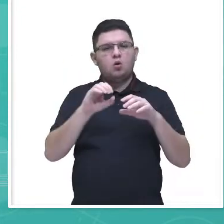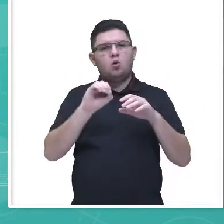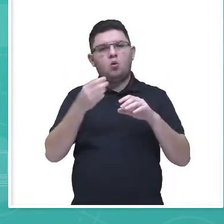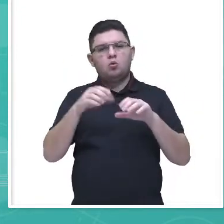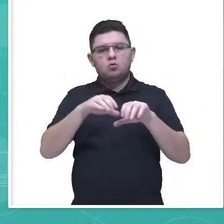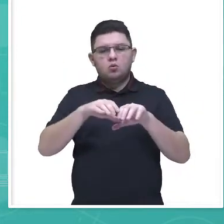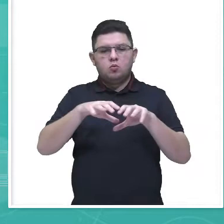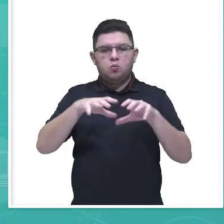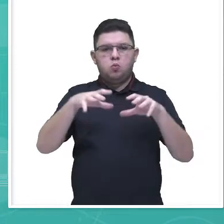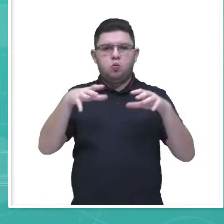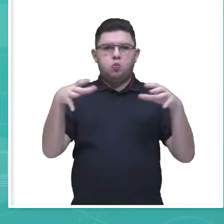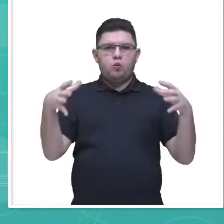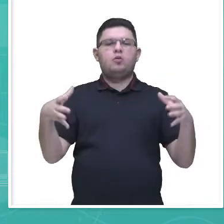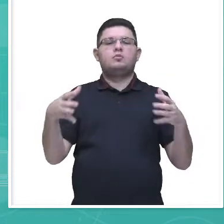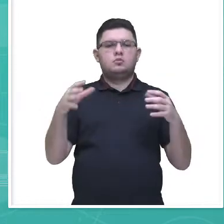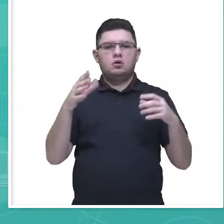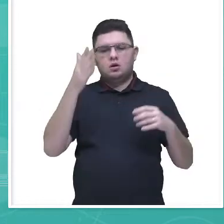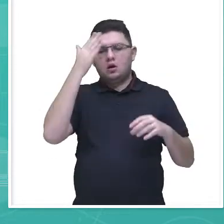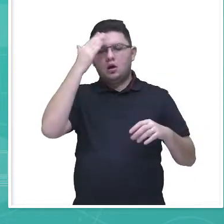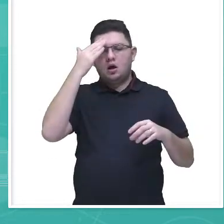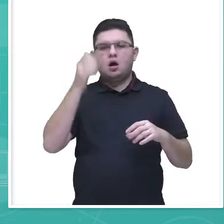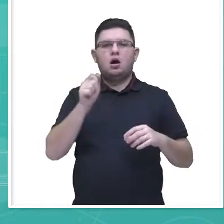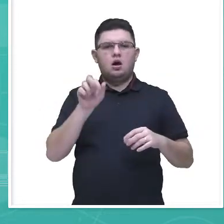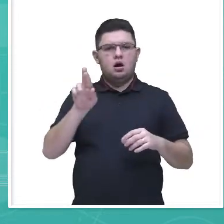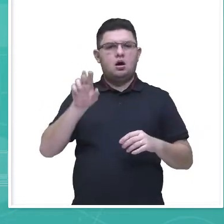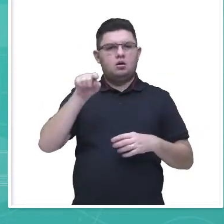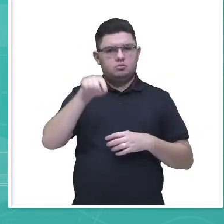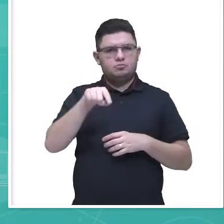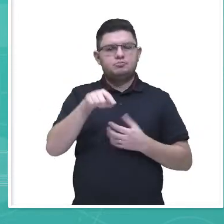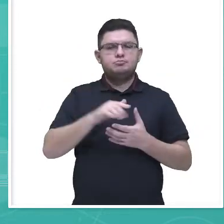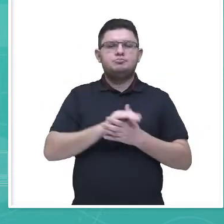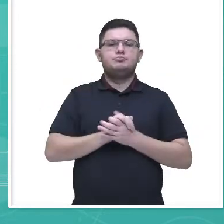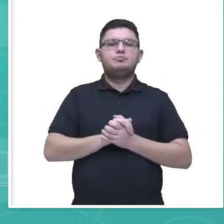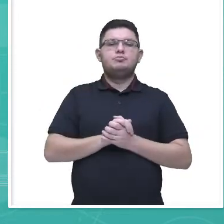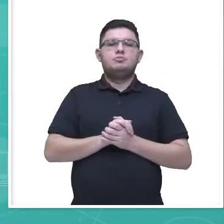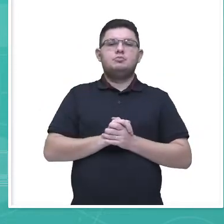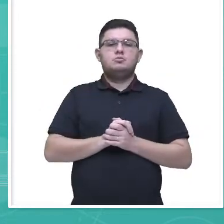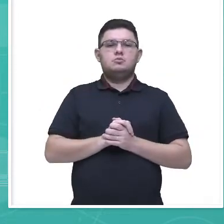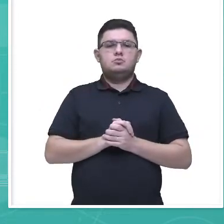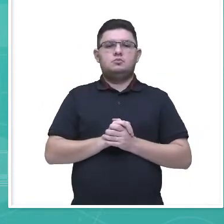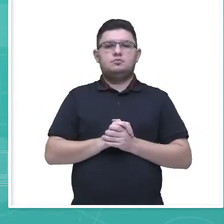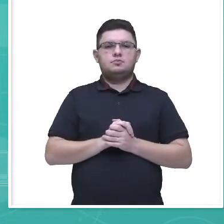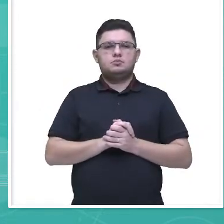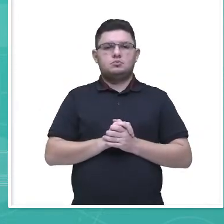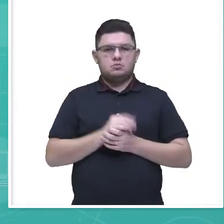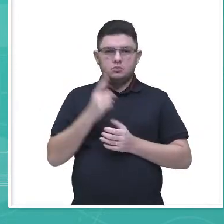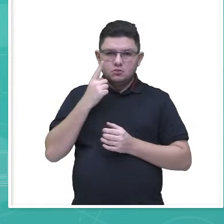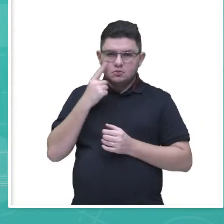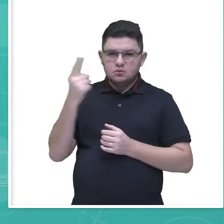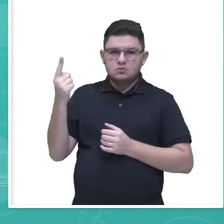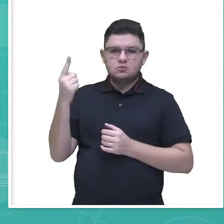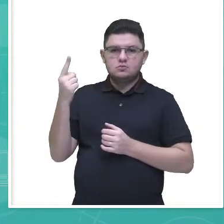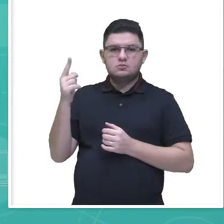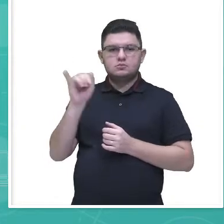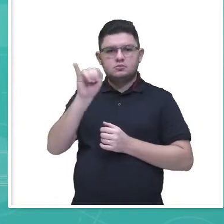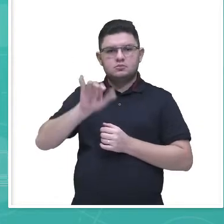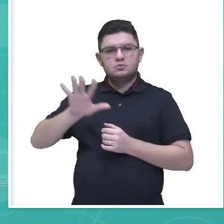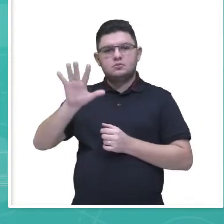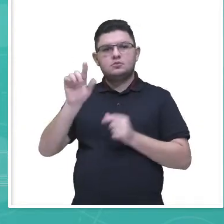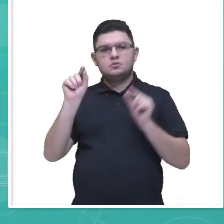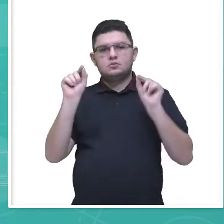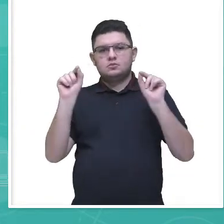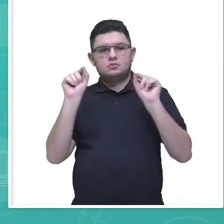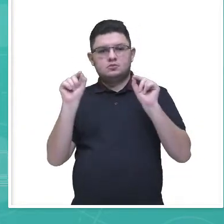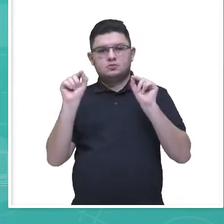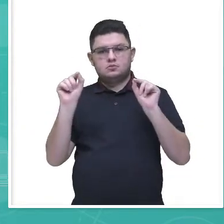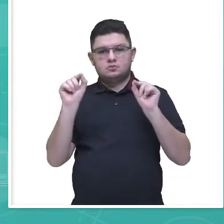moto, de uma bicicleta, você sabe que ali dentro está sendo preenchido por ar, certo? Então, olha lá, vamos voltar aí na nossa imagem para a gente ver aí os